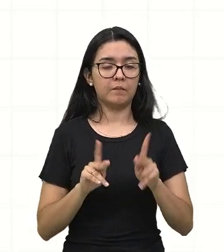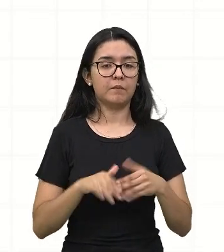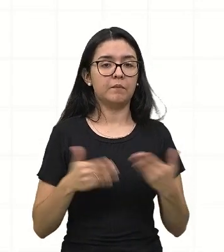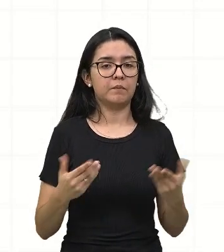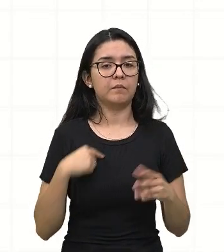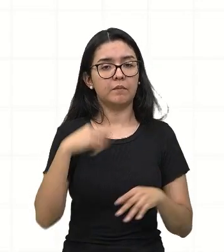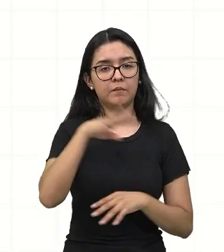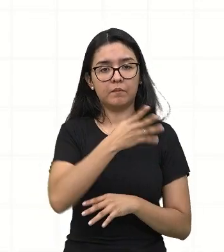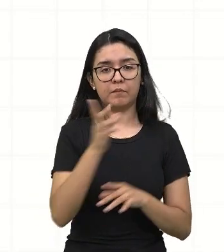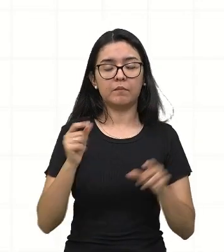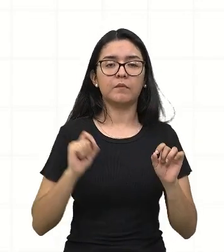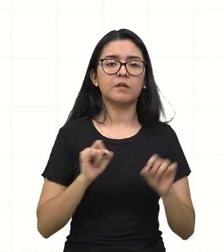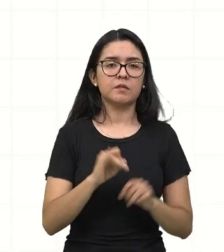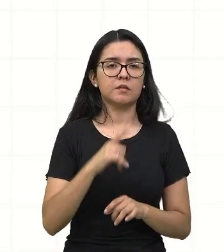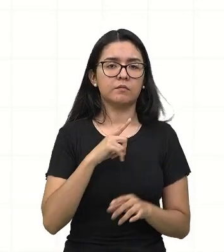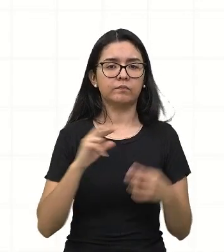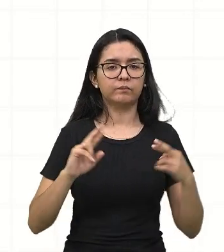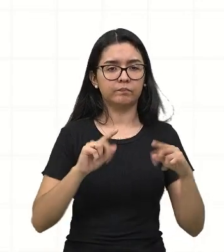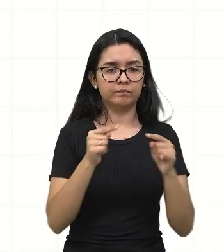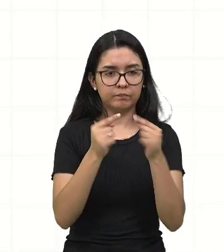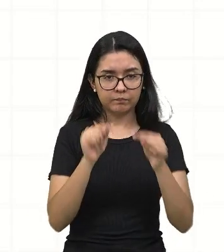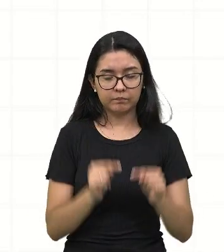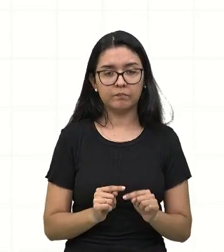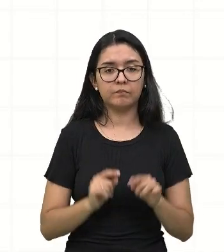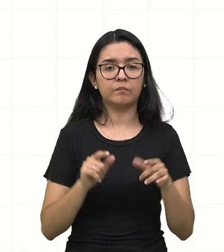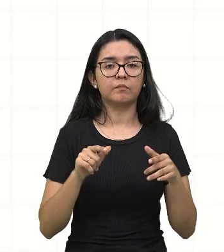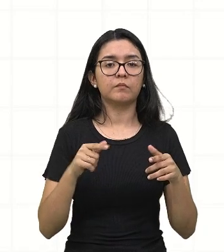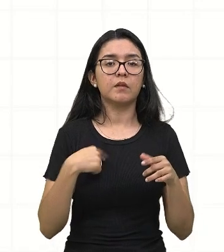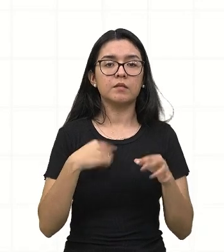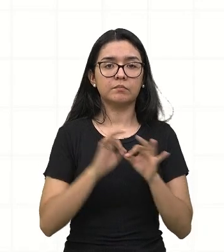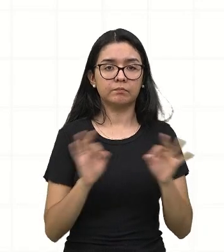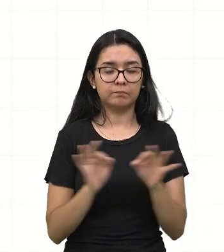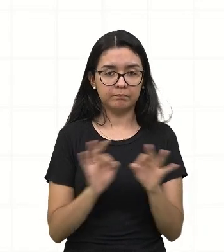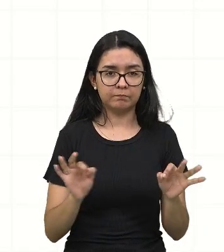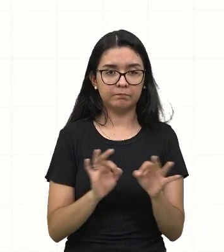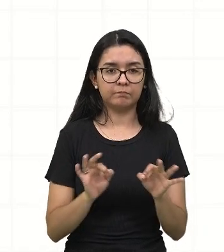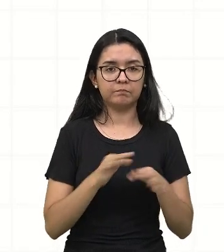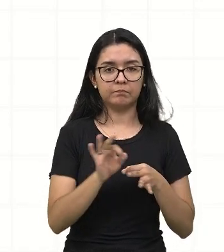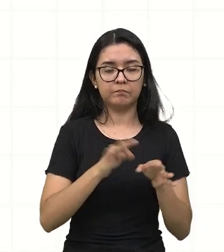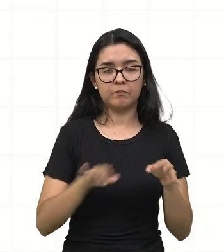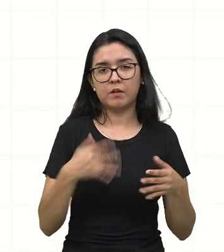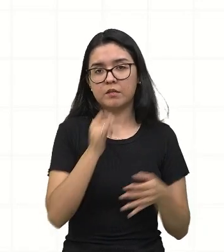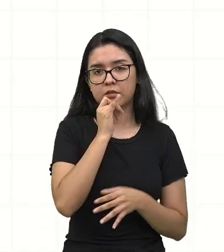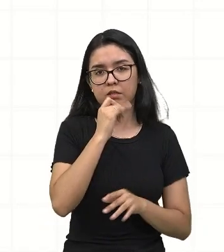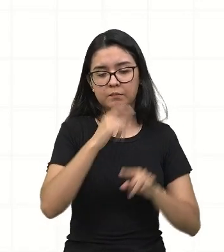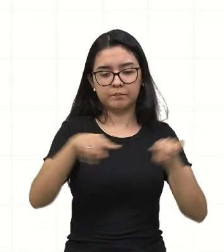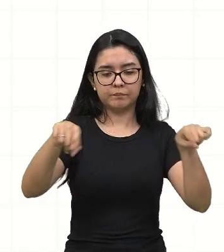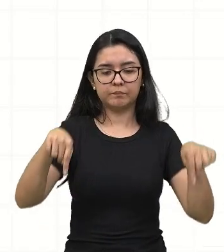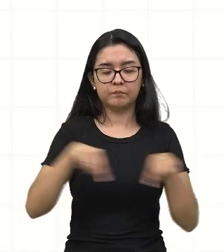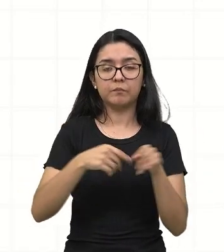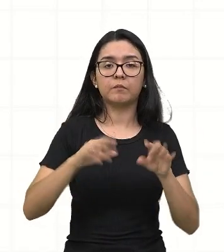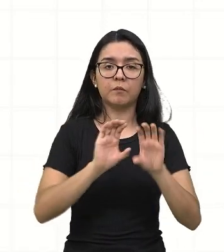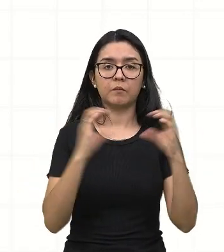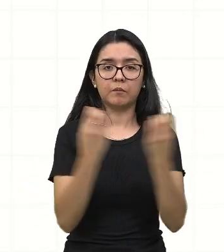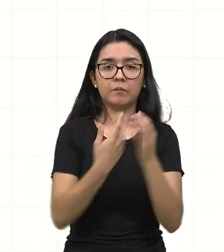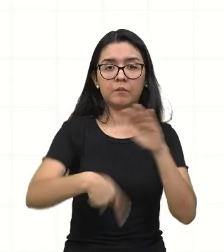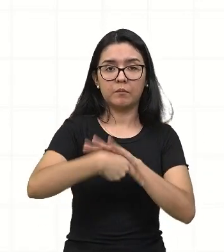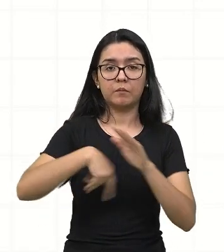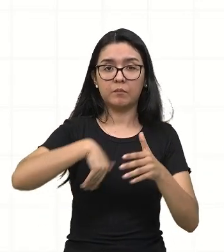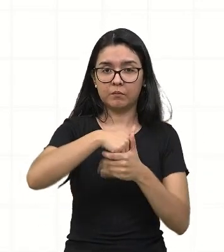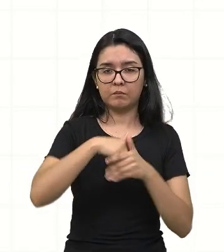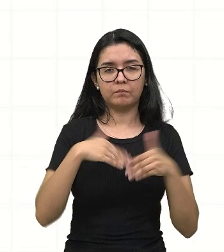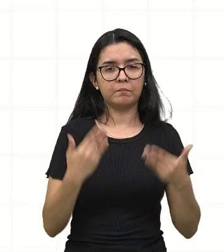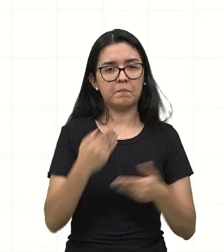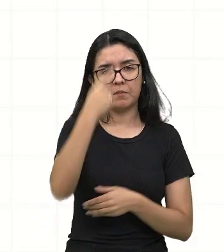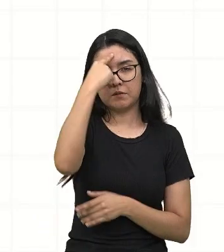nós fizermos a associação dessas medidas a um campo de futebol, aquele campo oficial de futebol, podemos pensar da